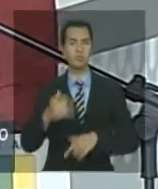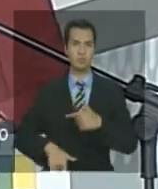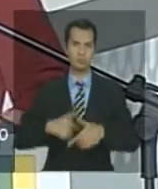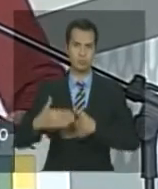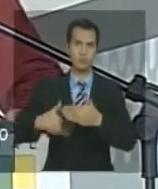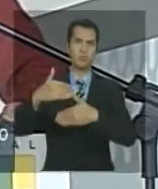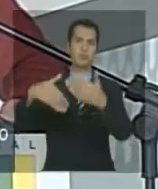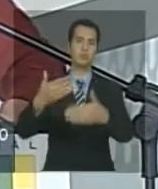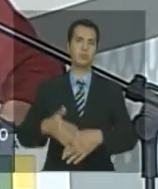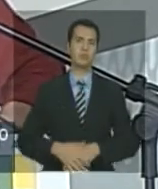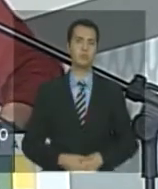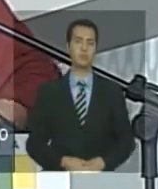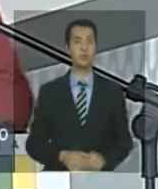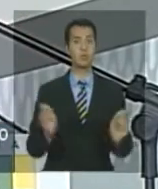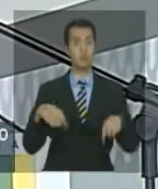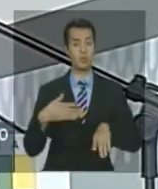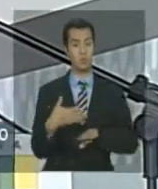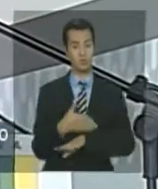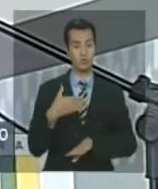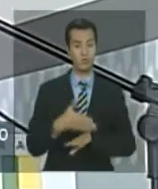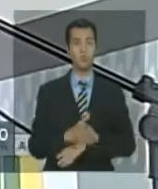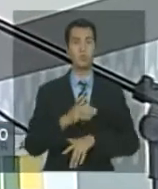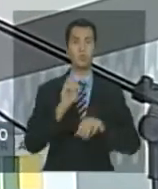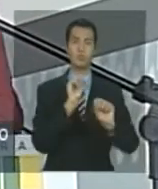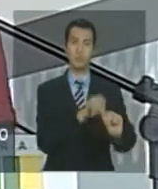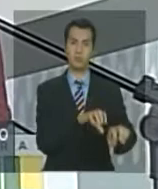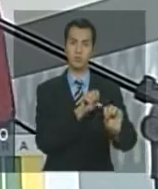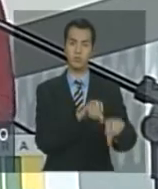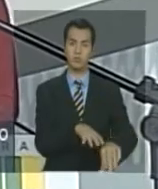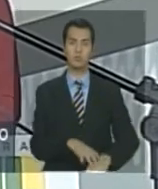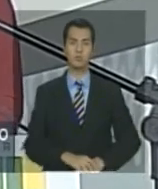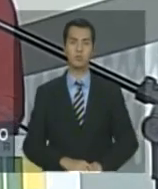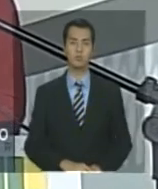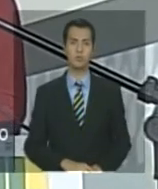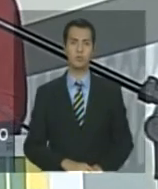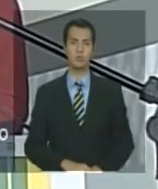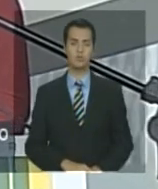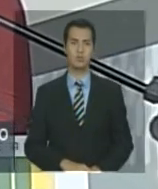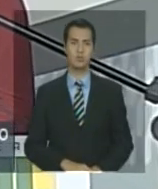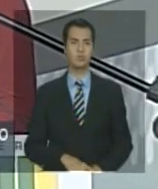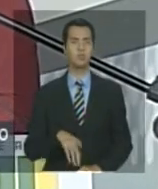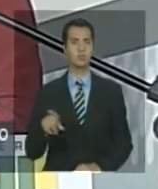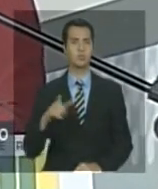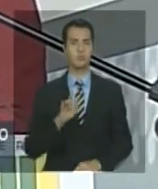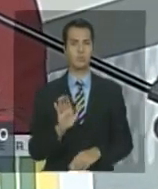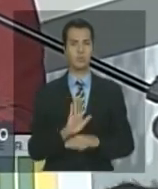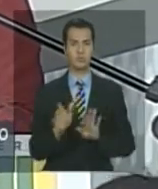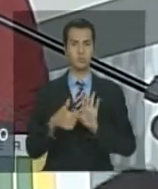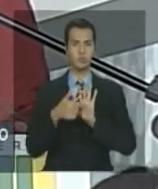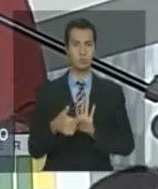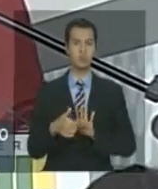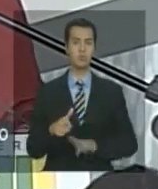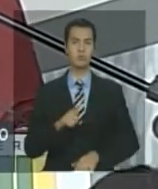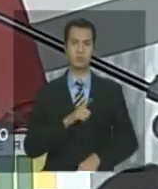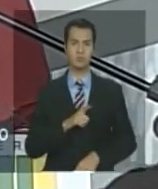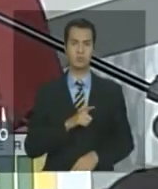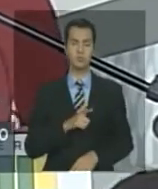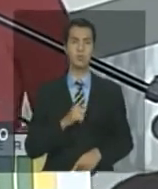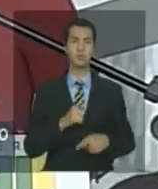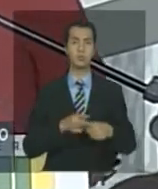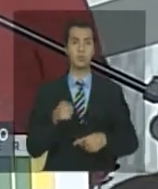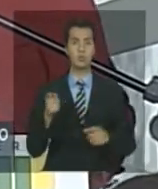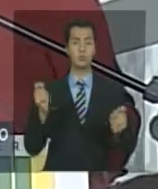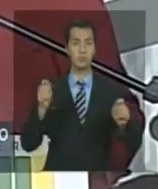acesso à educação, muito bem exemplificado no vídeo, porque essa é a garantia